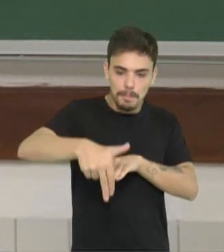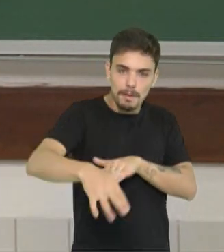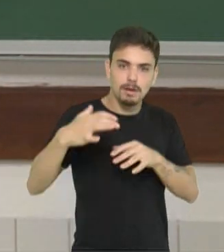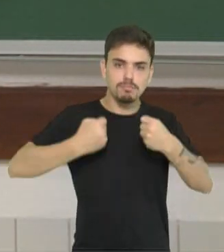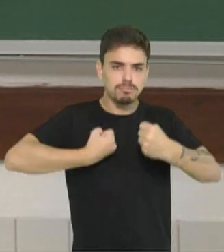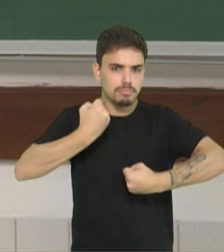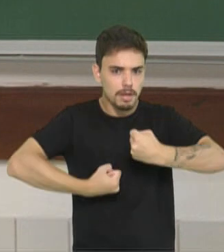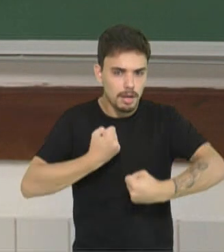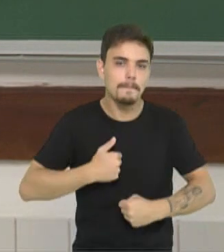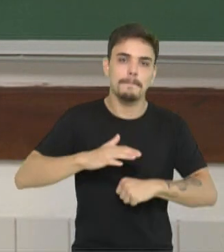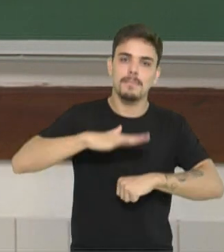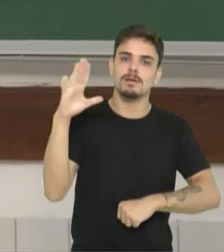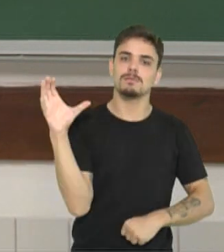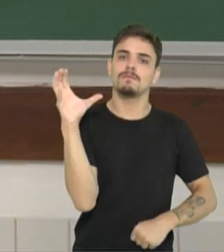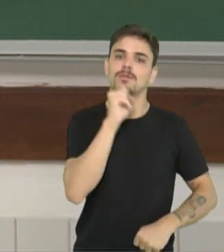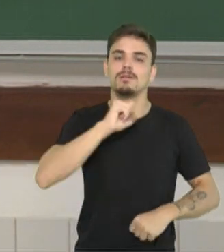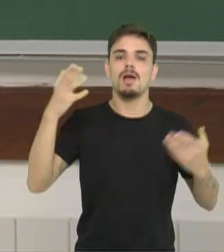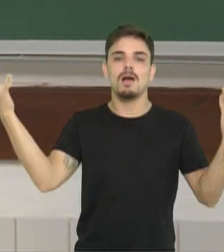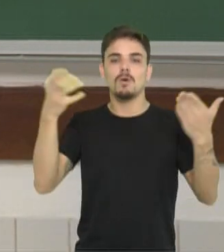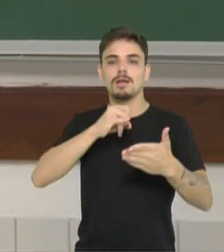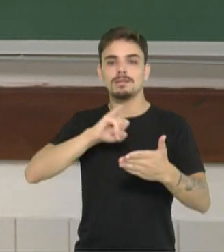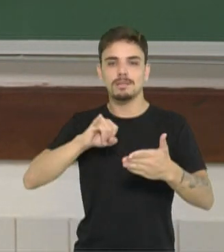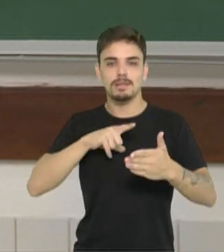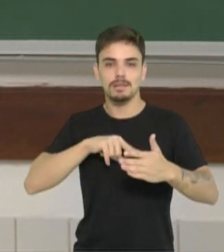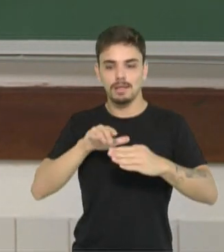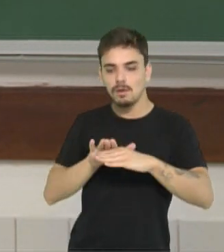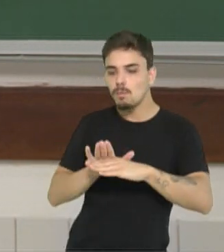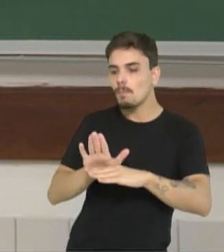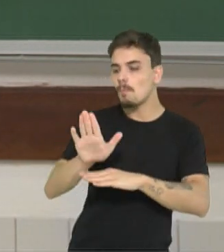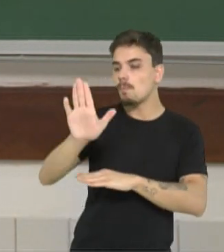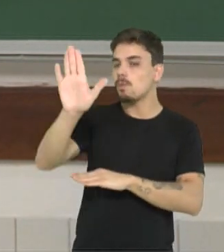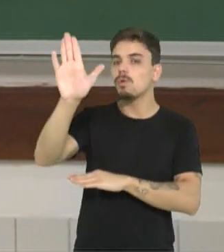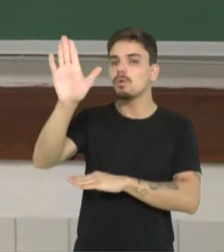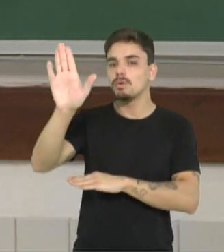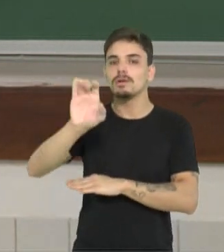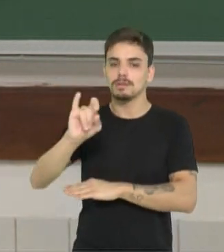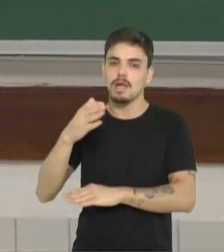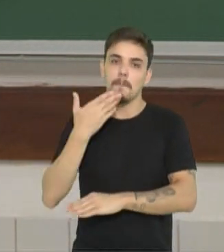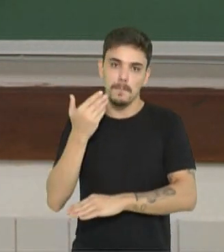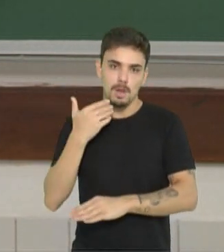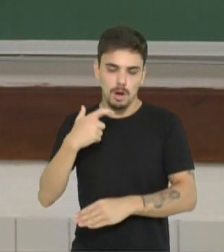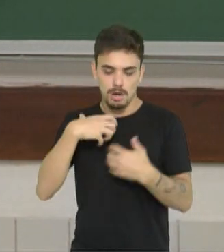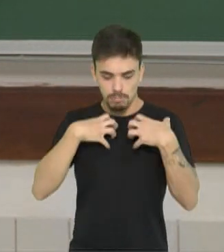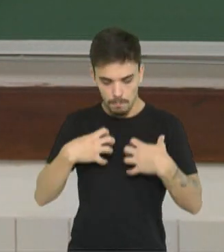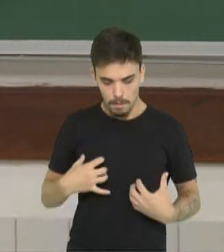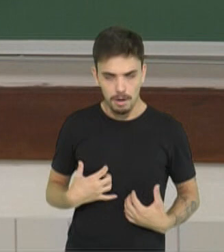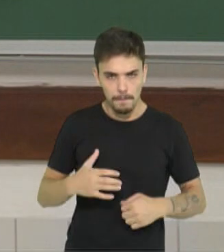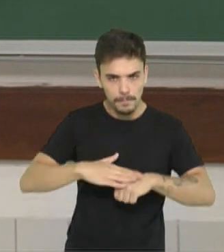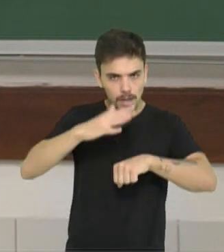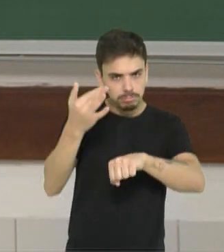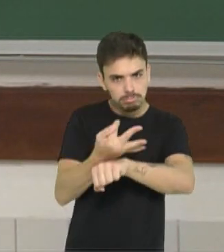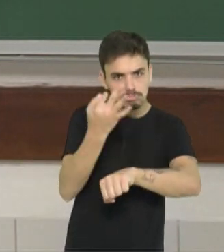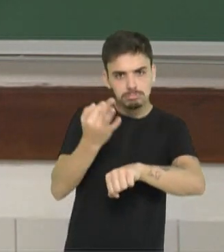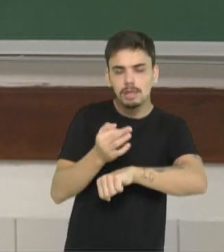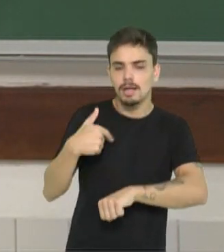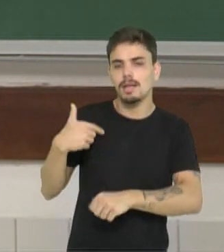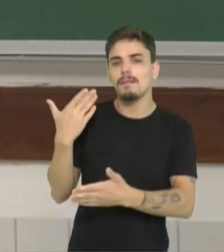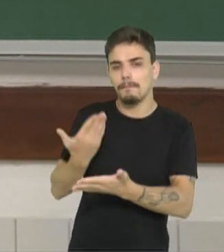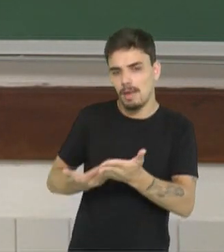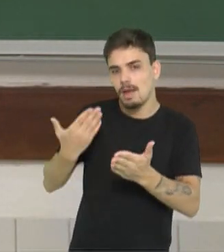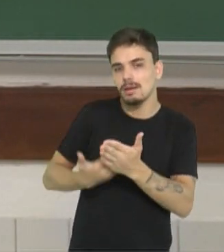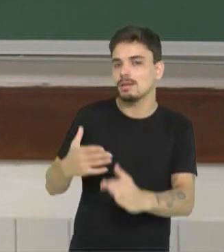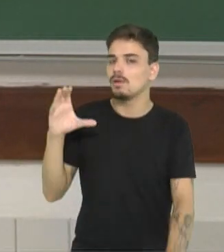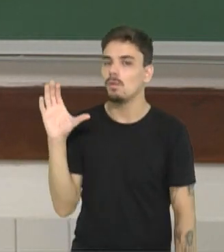quando ele se deparar com uma subida, por melhor que seja o condicionamento físico dele, ele vai acabar perdendo um pouco